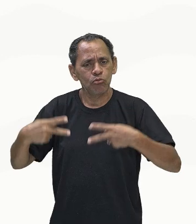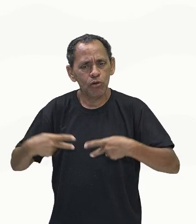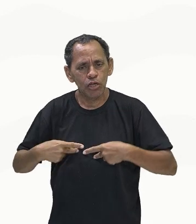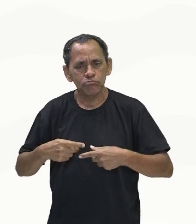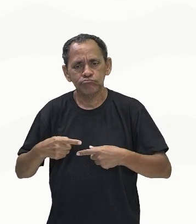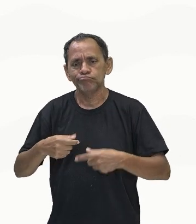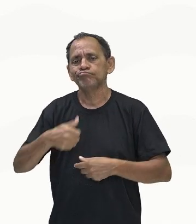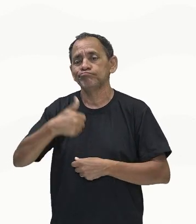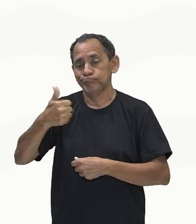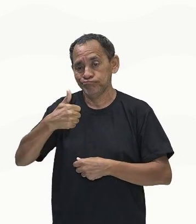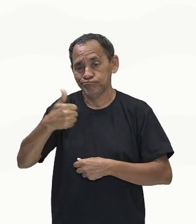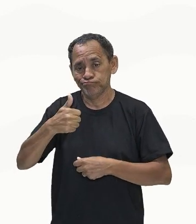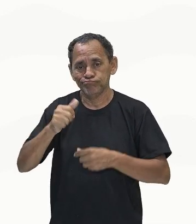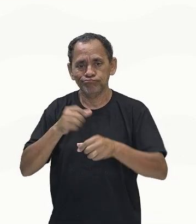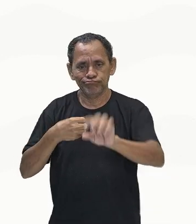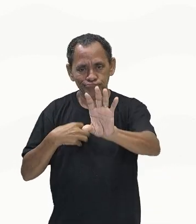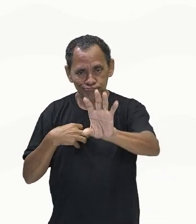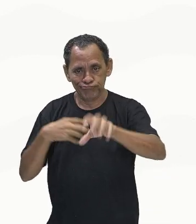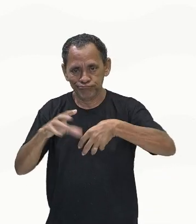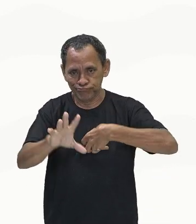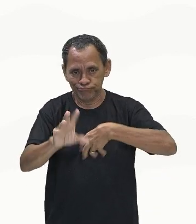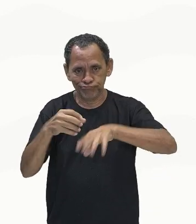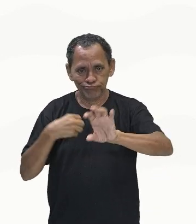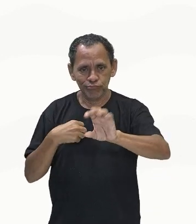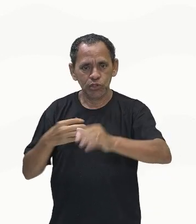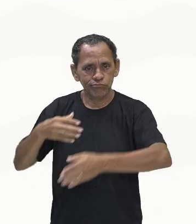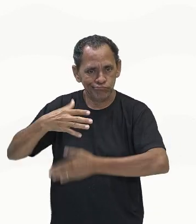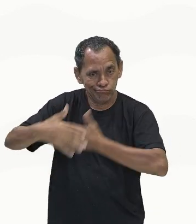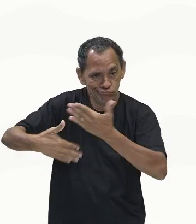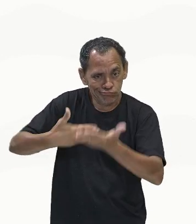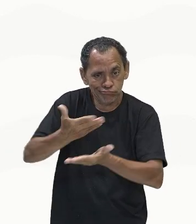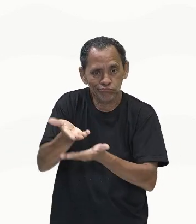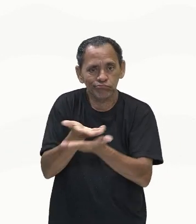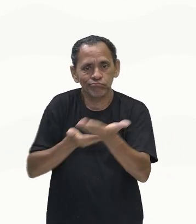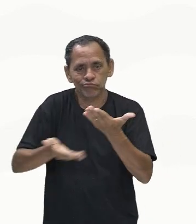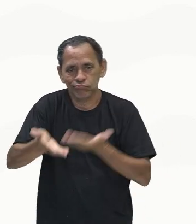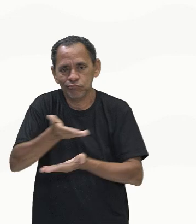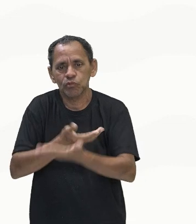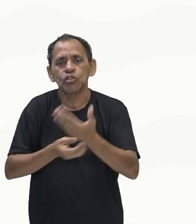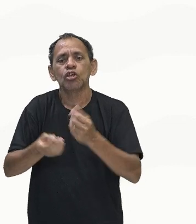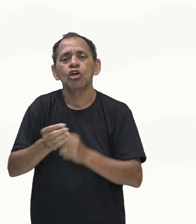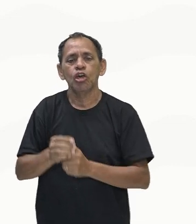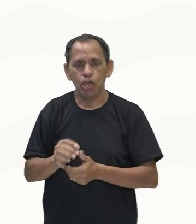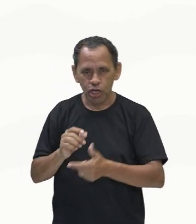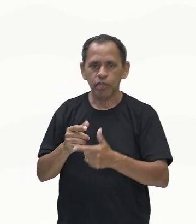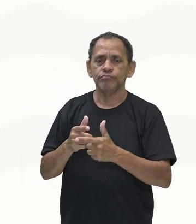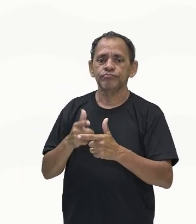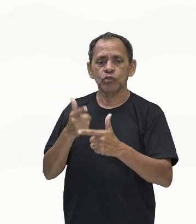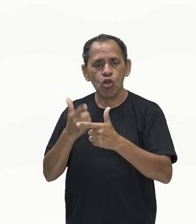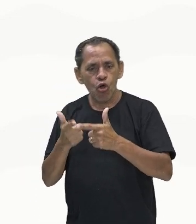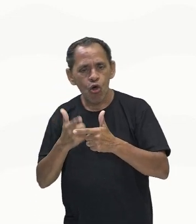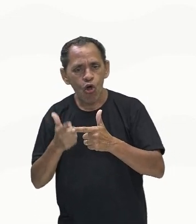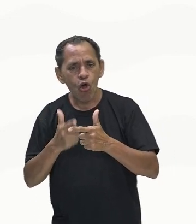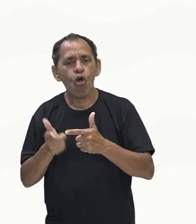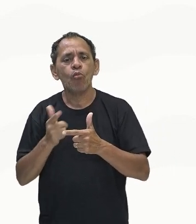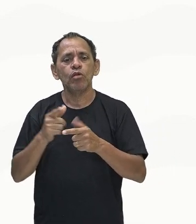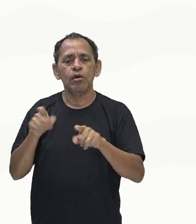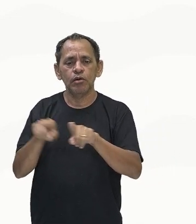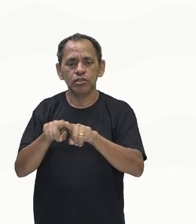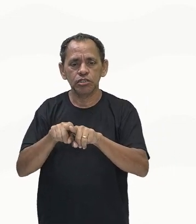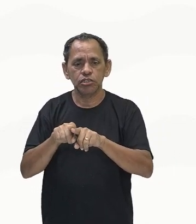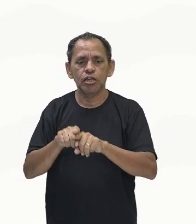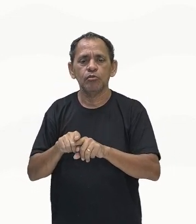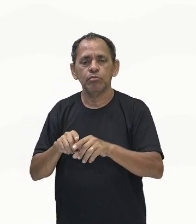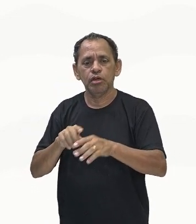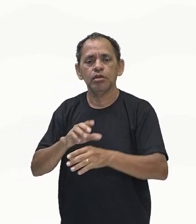a empatia, a colaboração, a resolução de conflitos e a comunicação eficaz. Então,